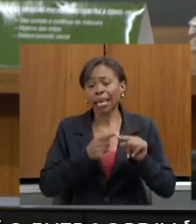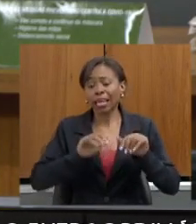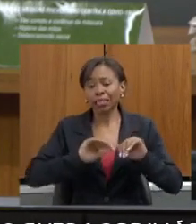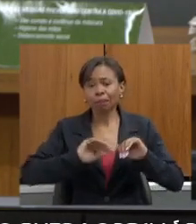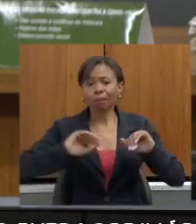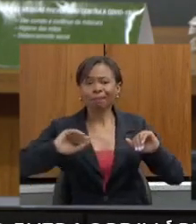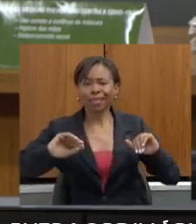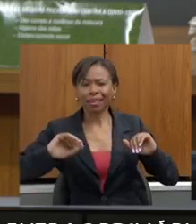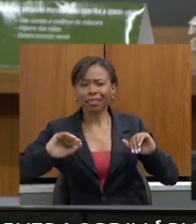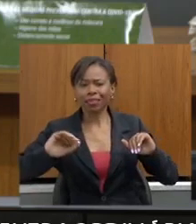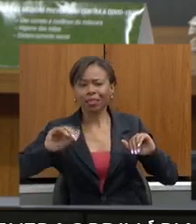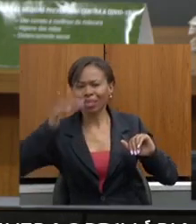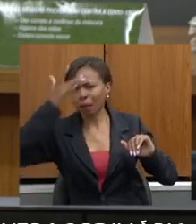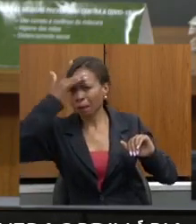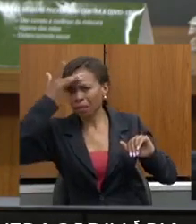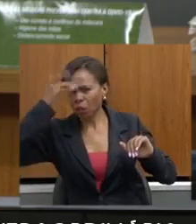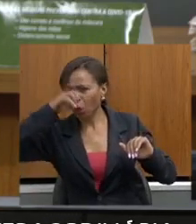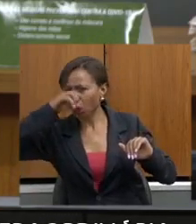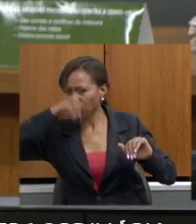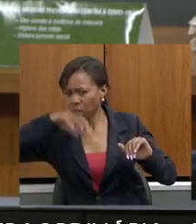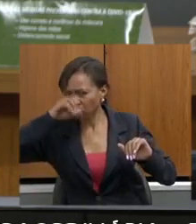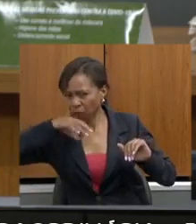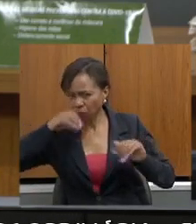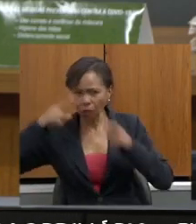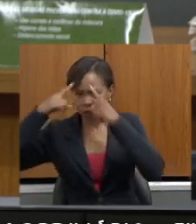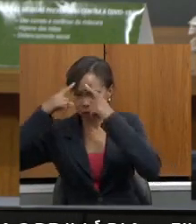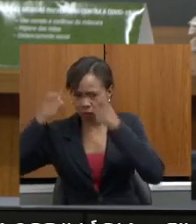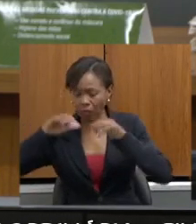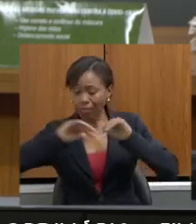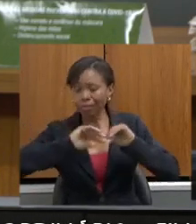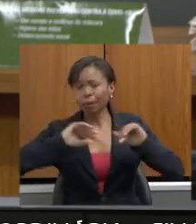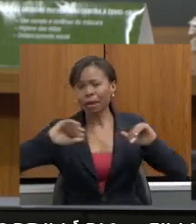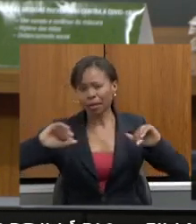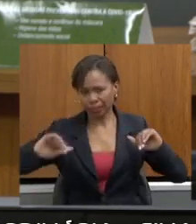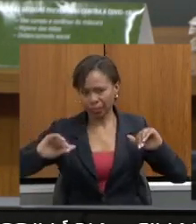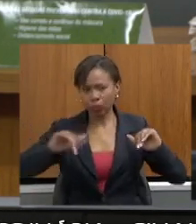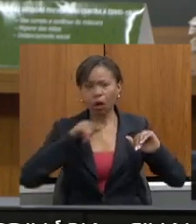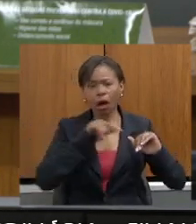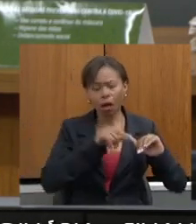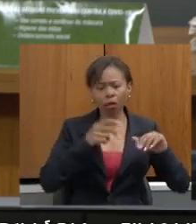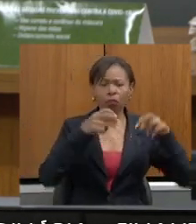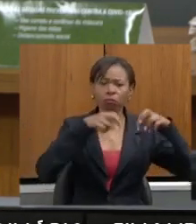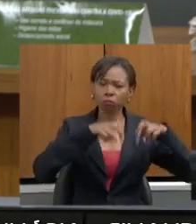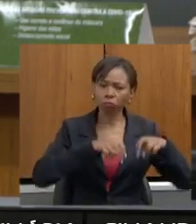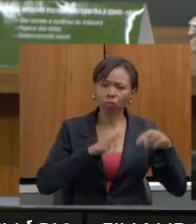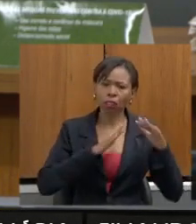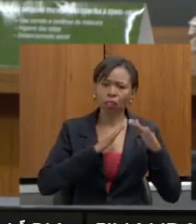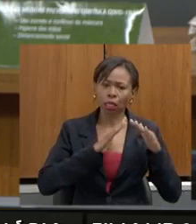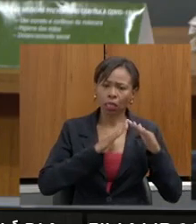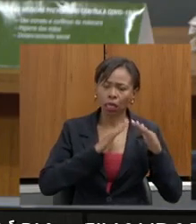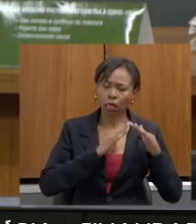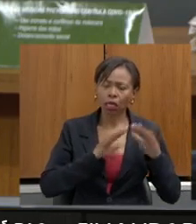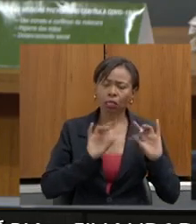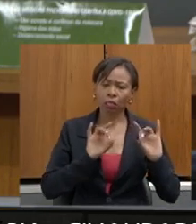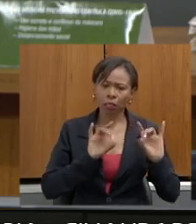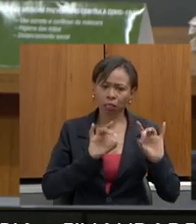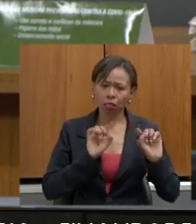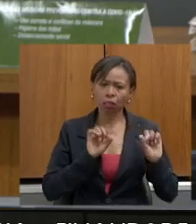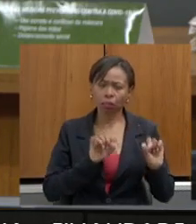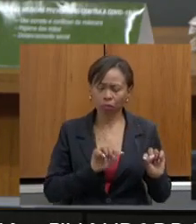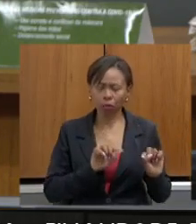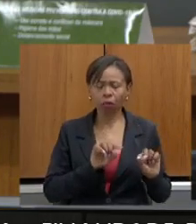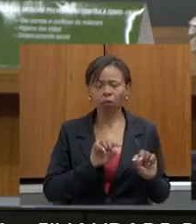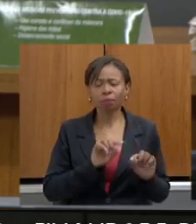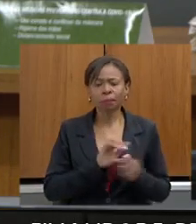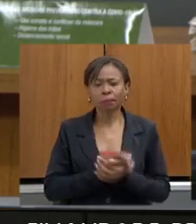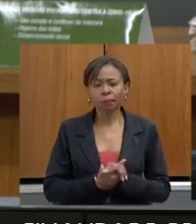e até testemunhas de infrações penais o medida bem-sucedida e que está aí